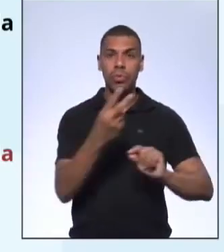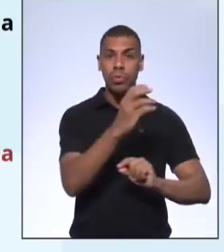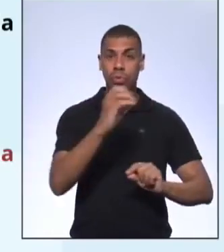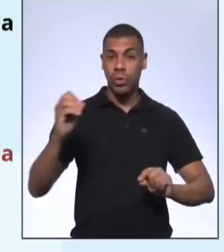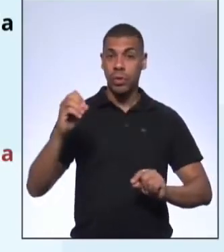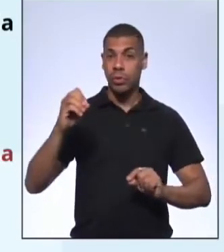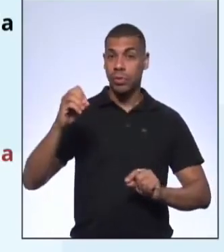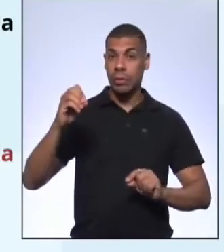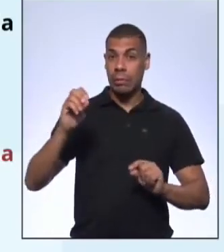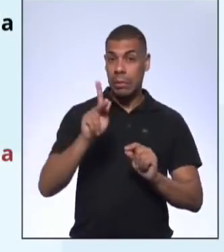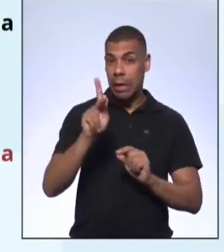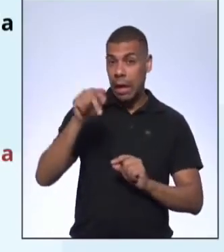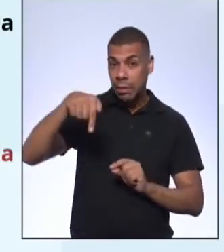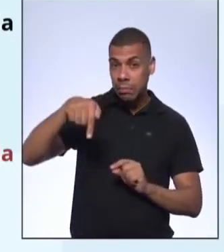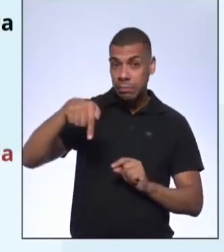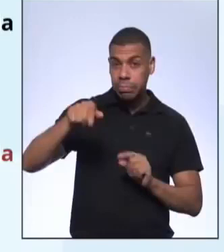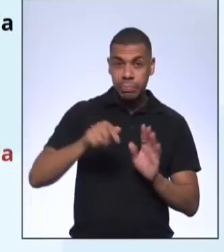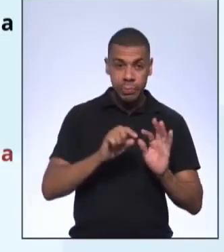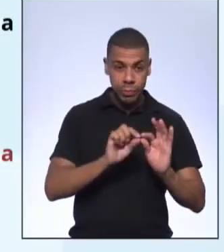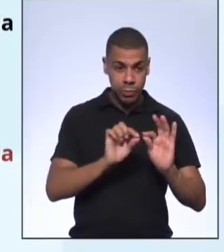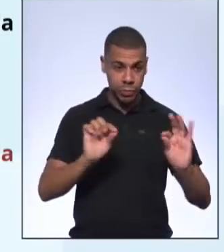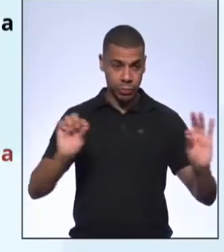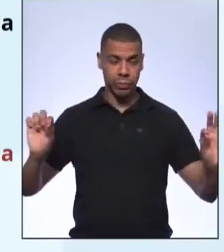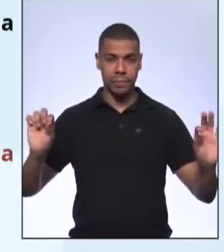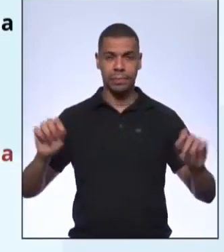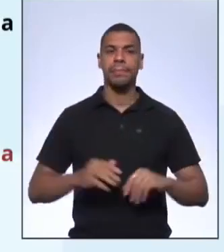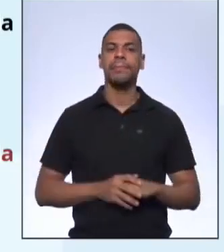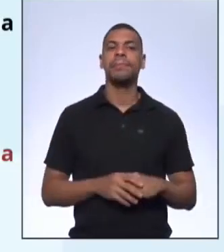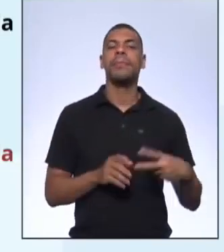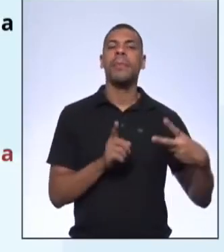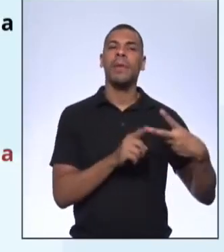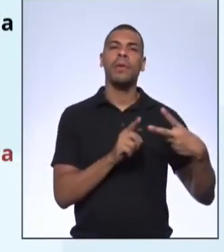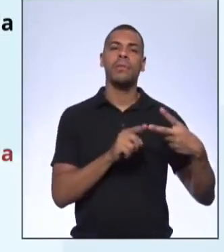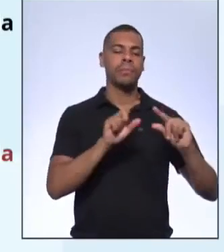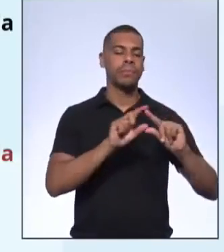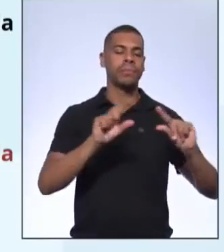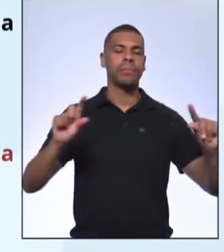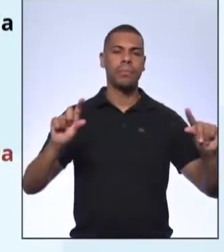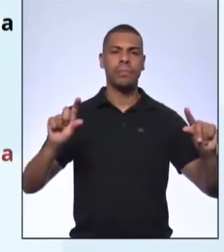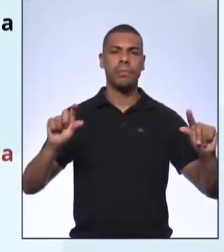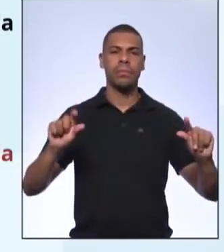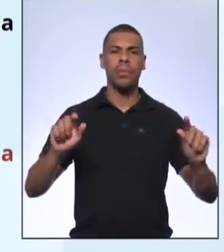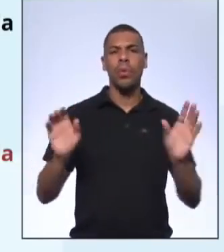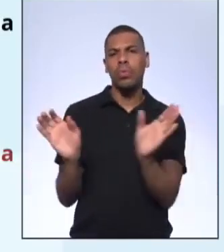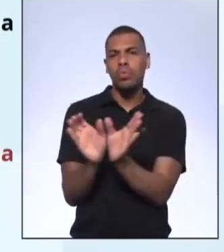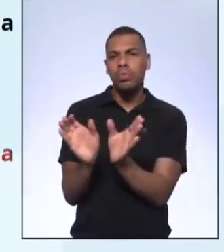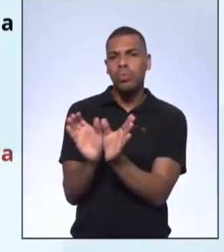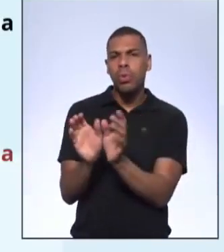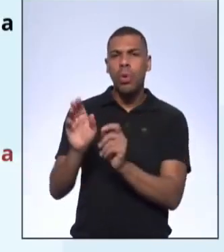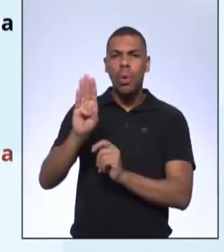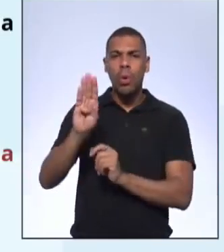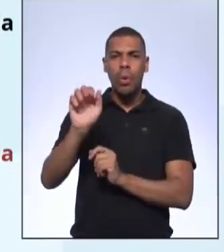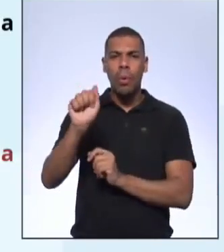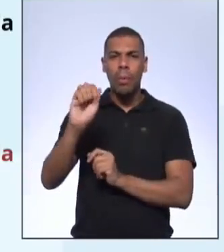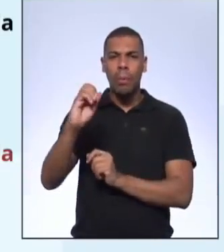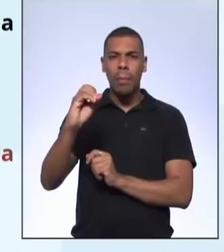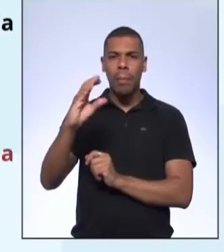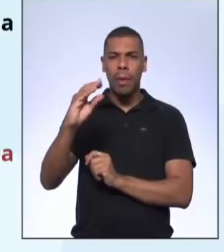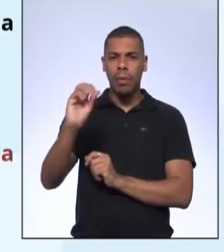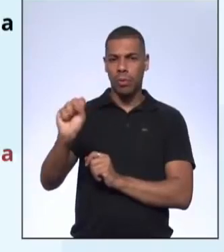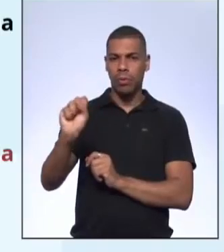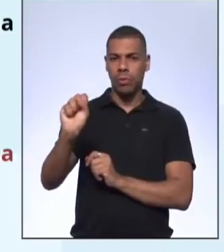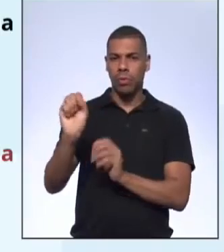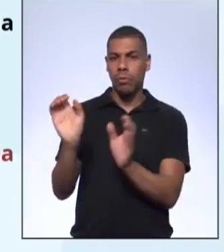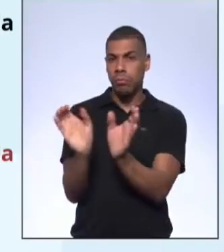de junho de 2018. Segunda manchete: separatistas bascos do grupo ETA